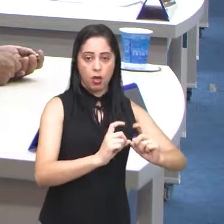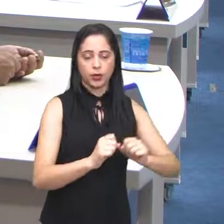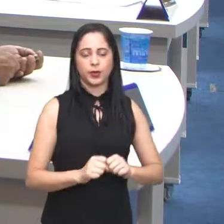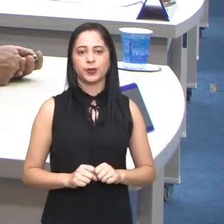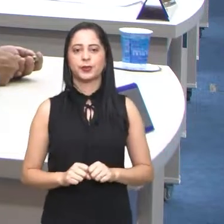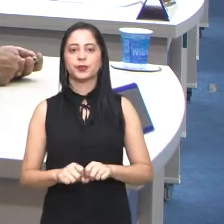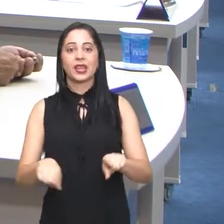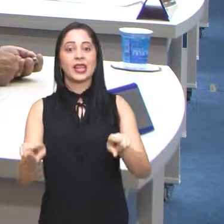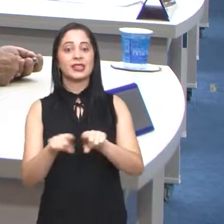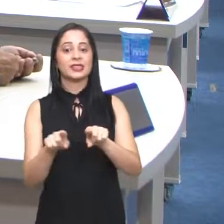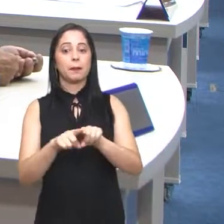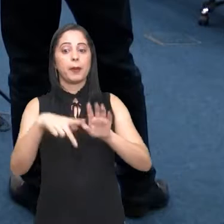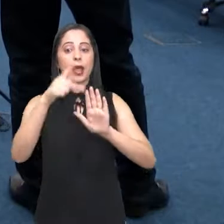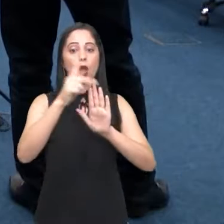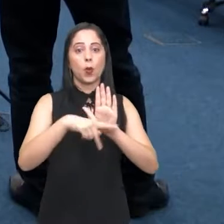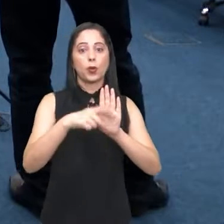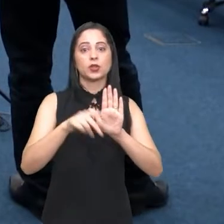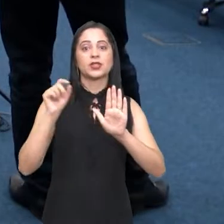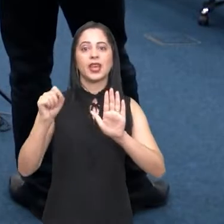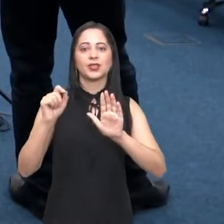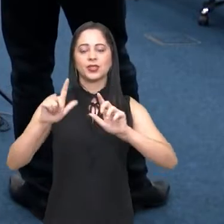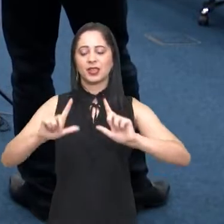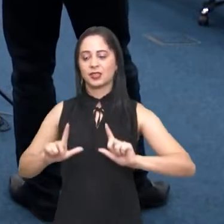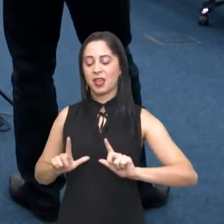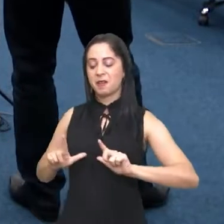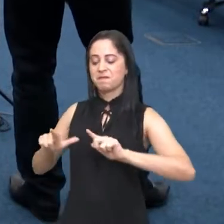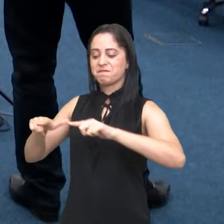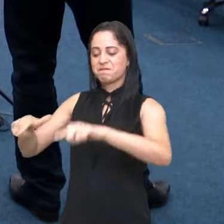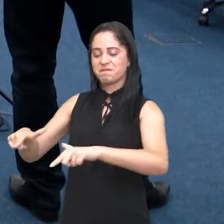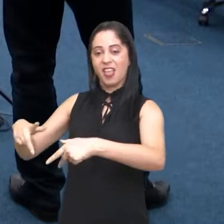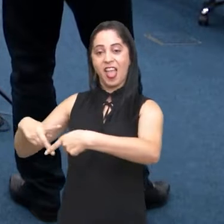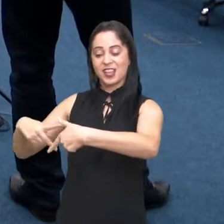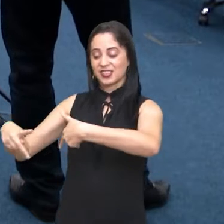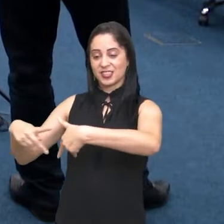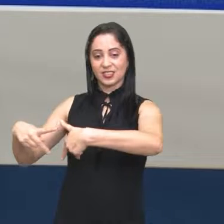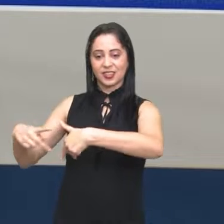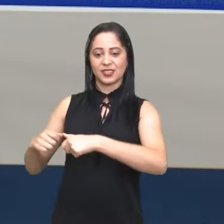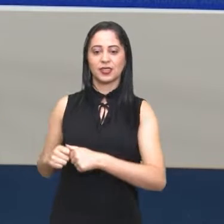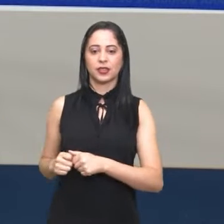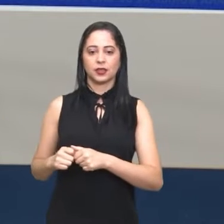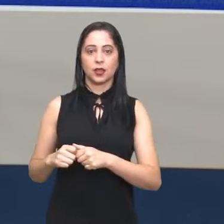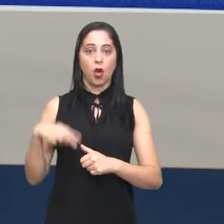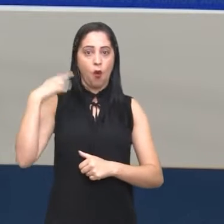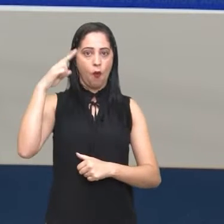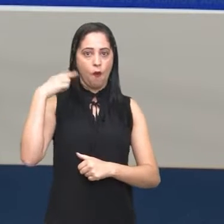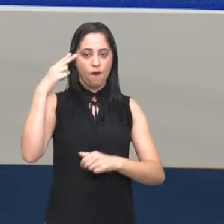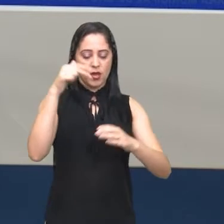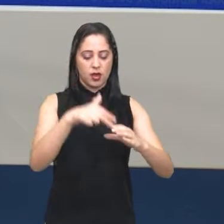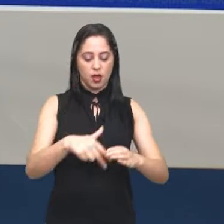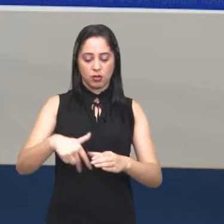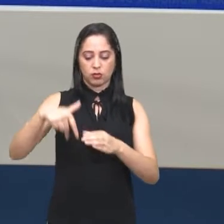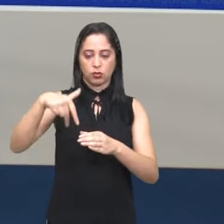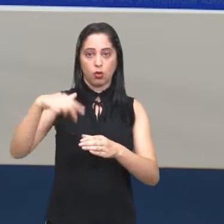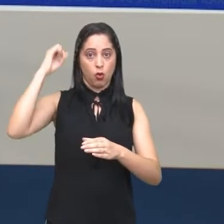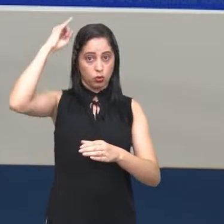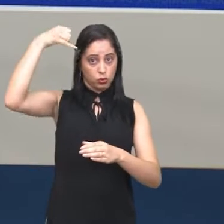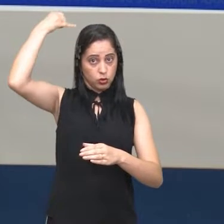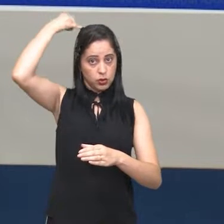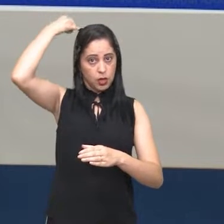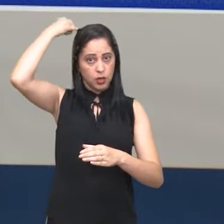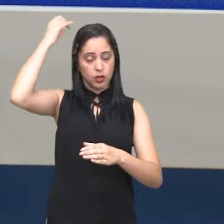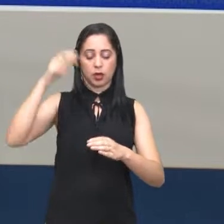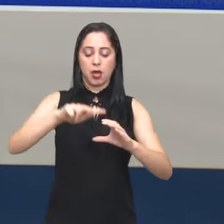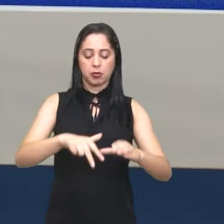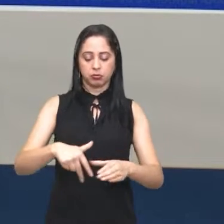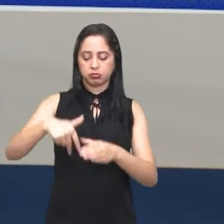Ainda foi aprovado um projeto para concessão de título de cidadão joseense. Na tribuna, o vereador Dr. José Cláudio